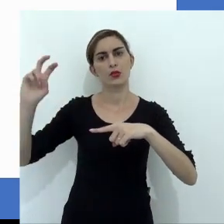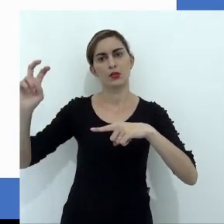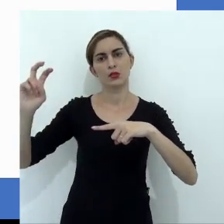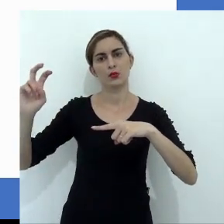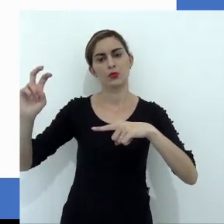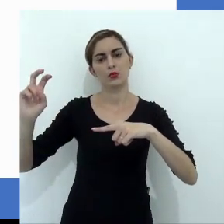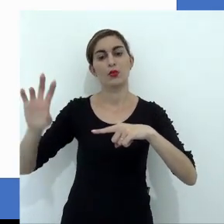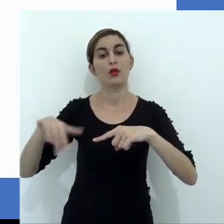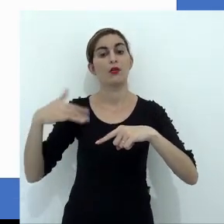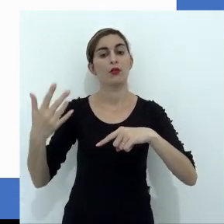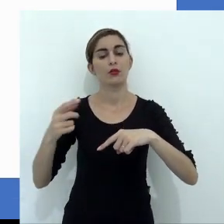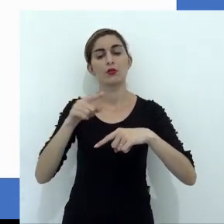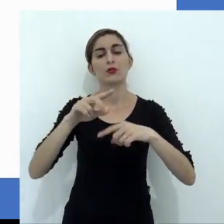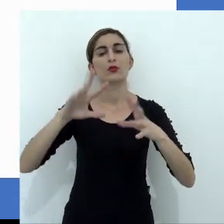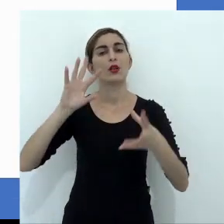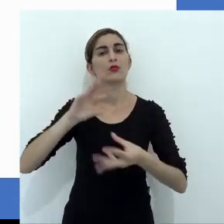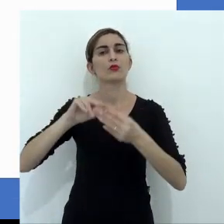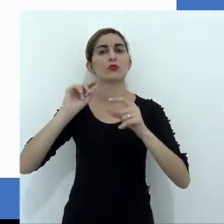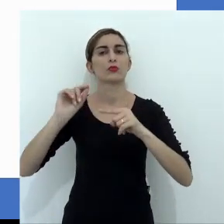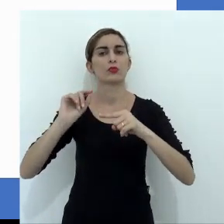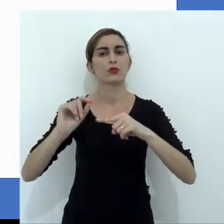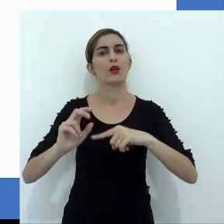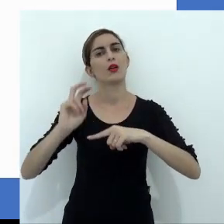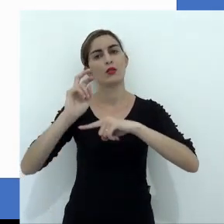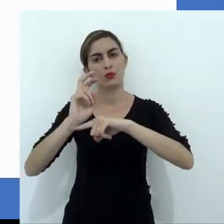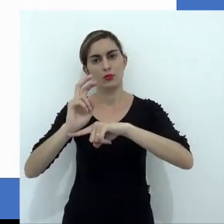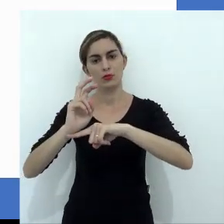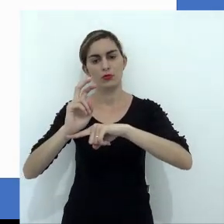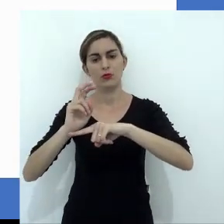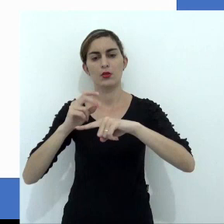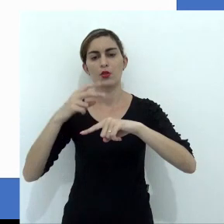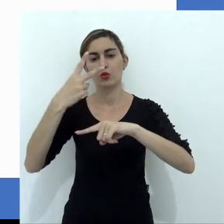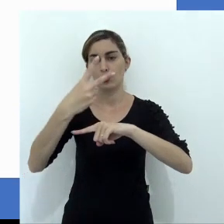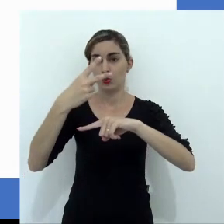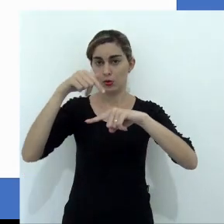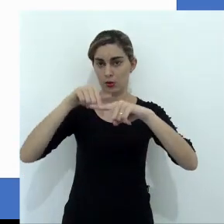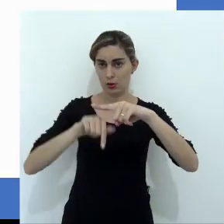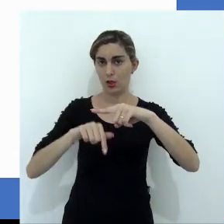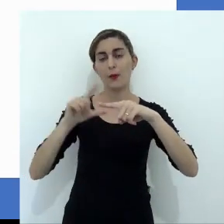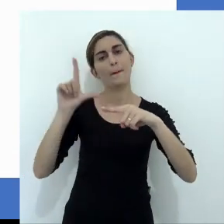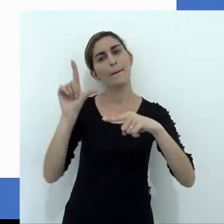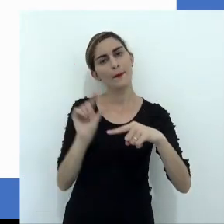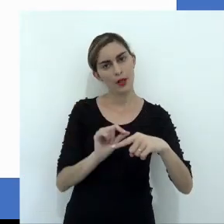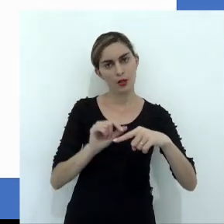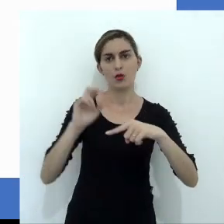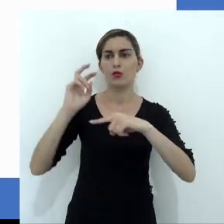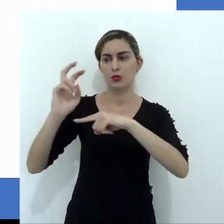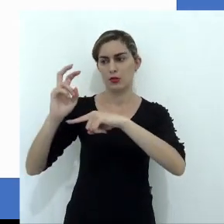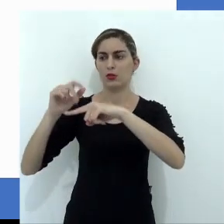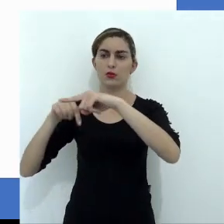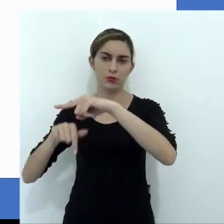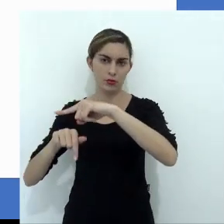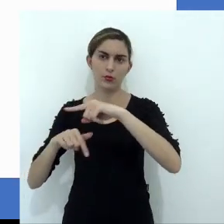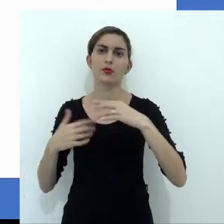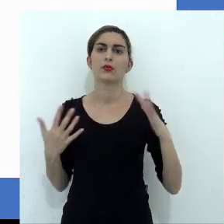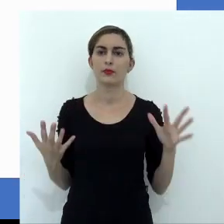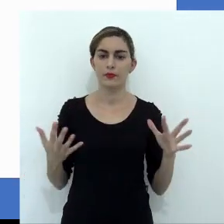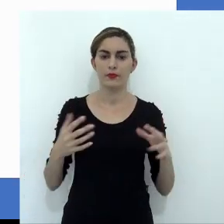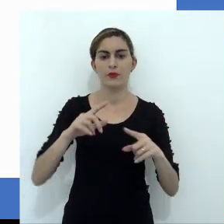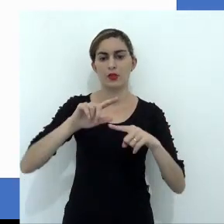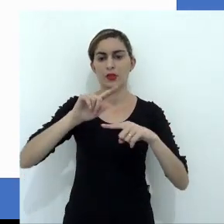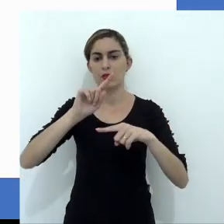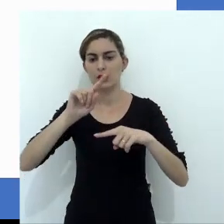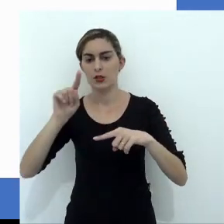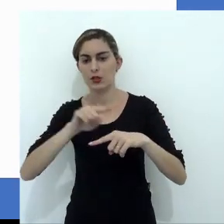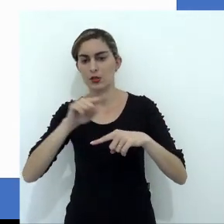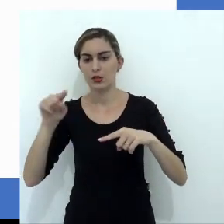número 5. Então, isso resulta em quê? Em dizer que a fração 2/7 é menor do que a fração 5/7. Esse